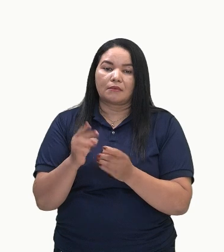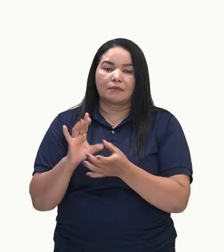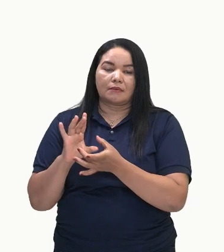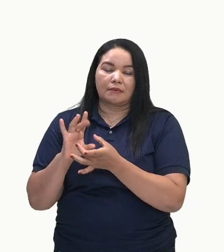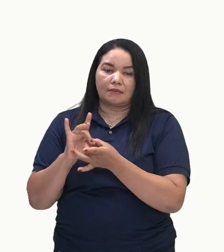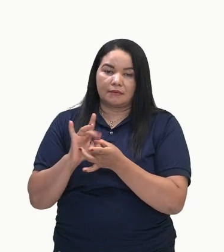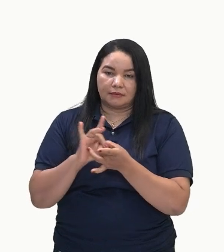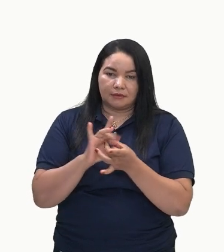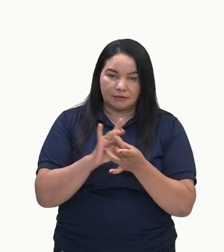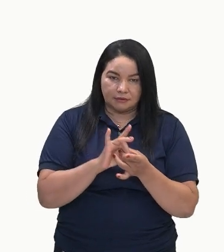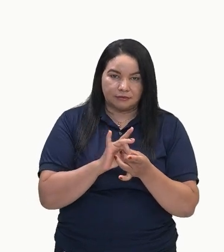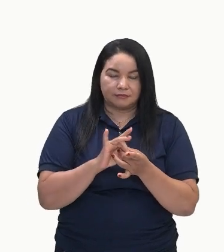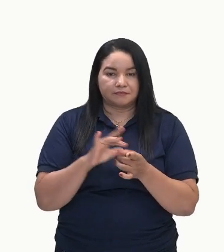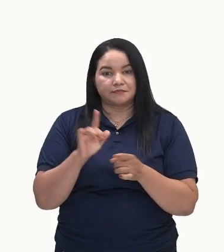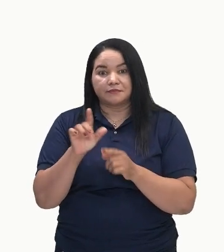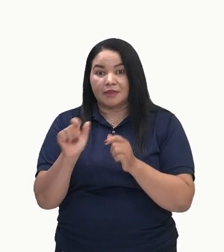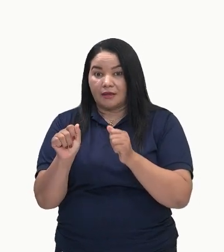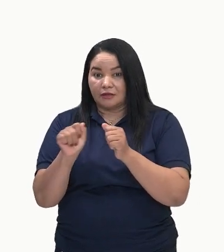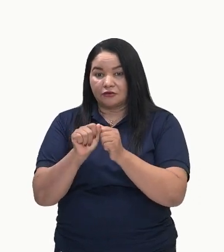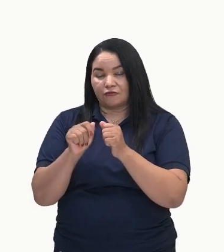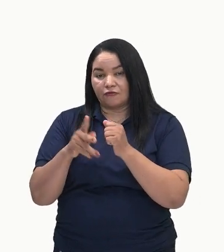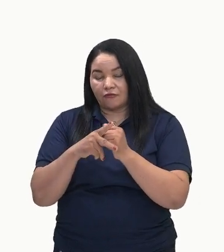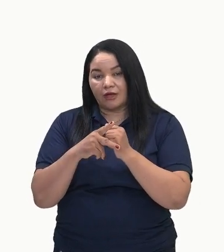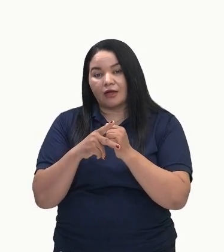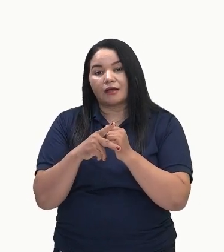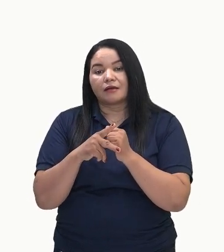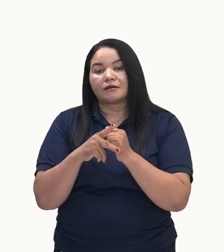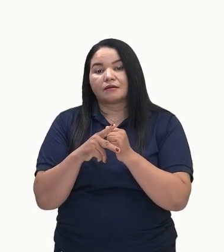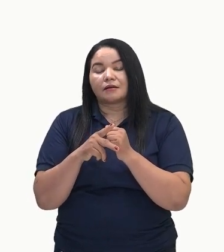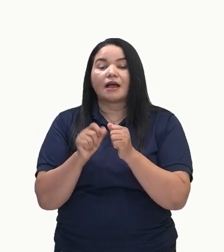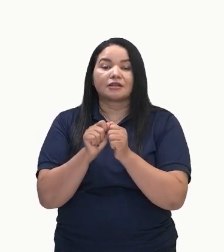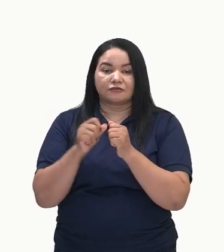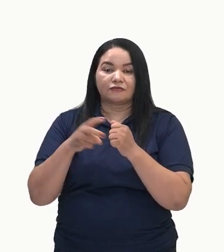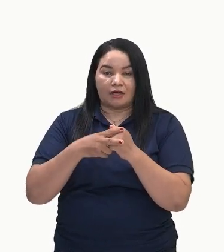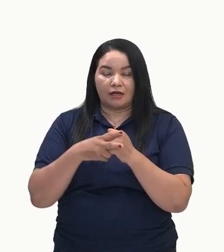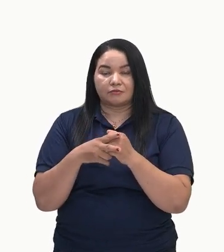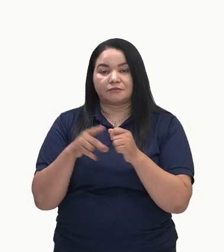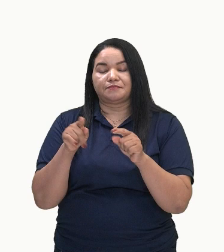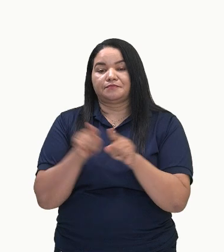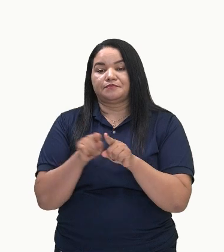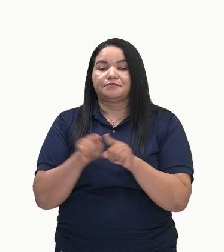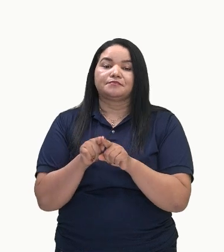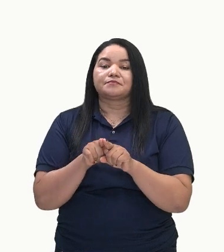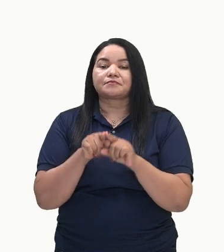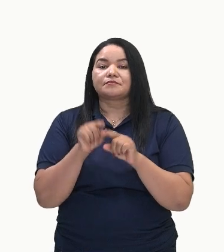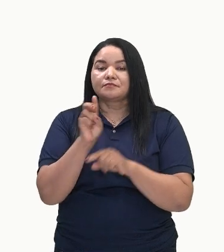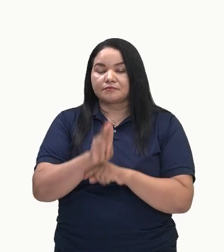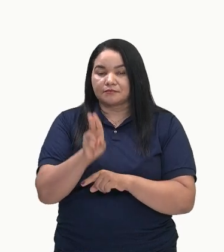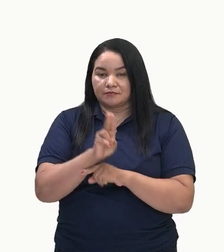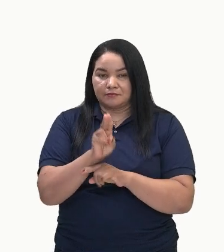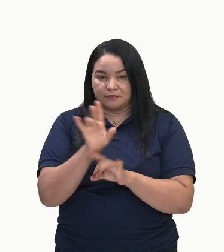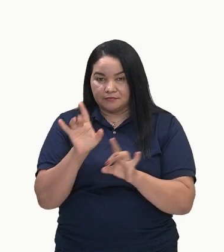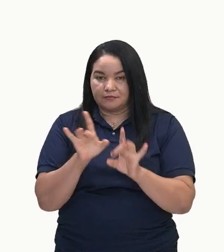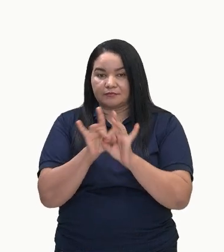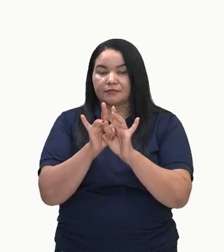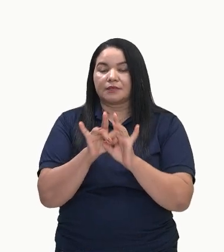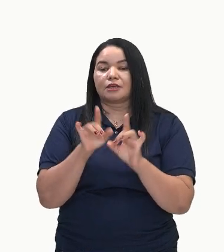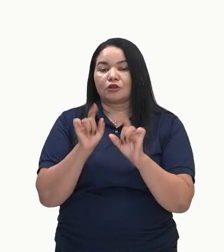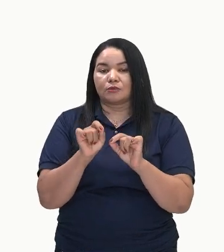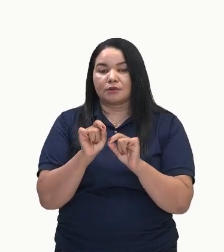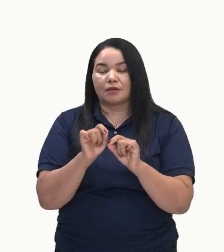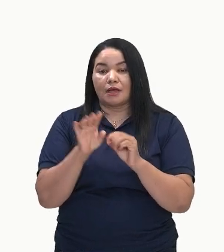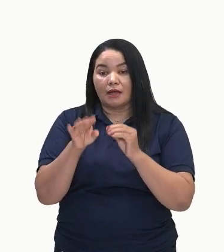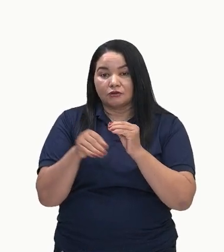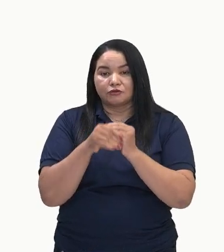dos advérbios, quando estão sendo utilizados como linking words, eles vão adicionar um